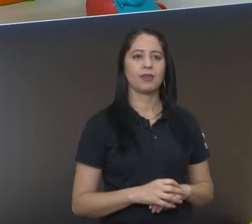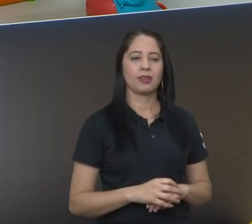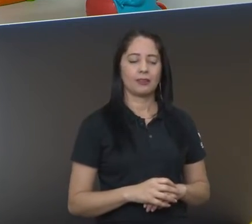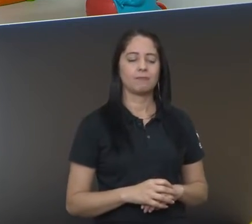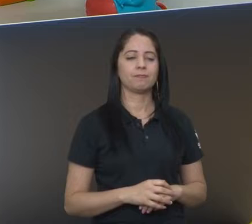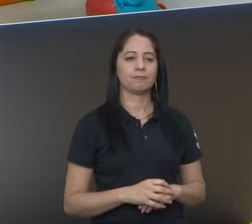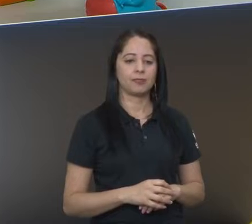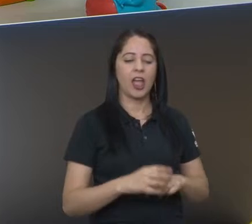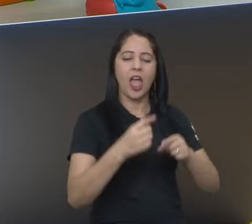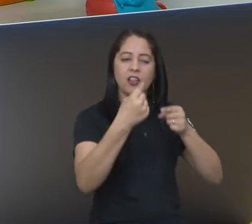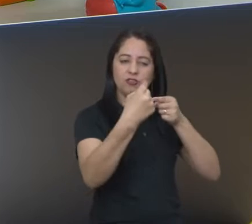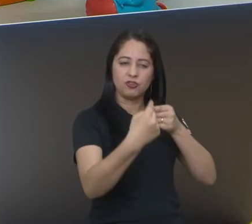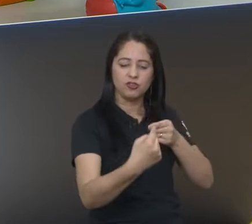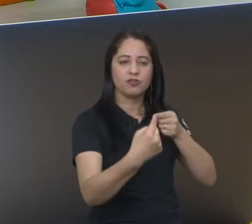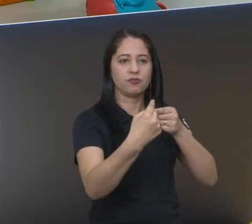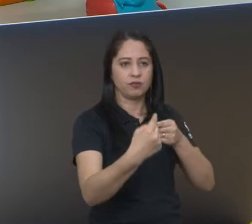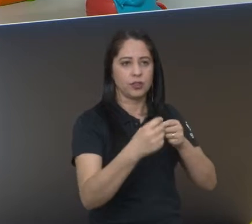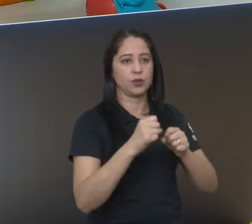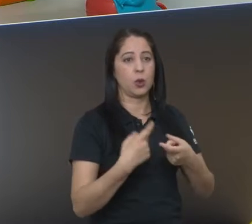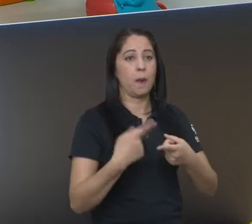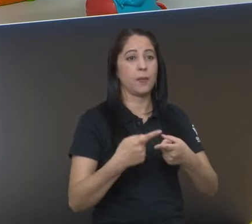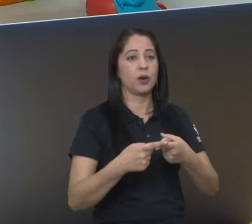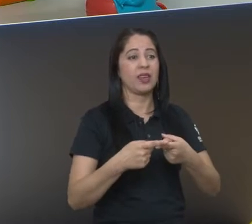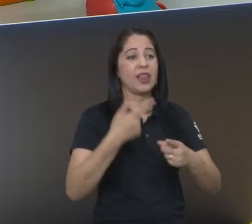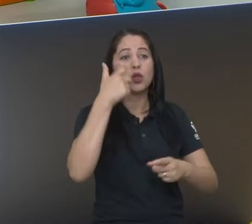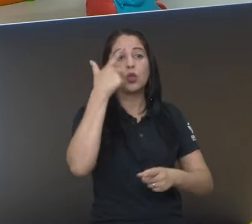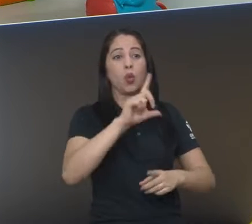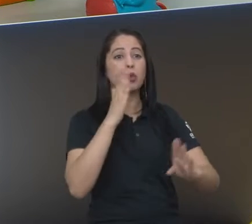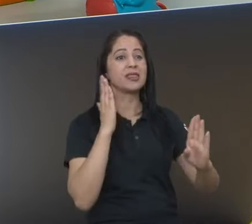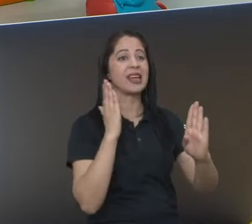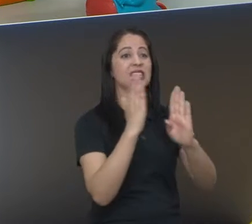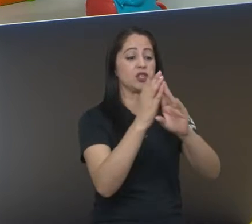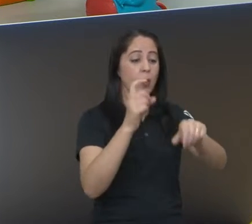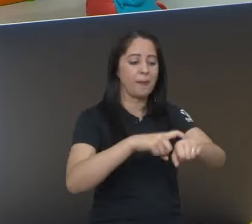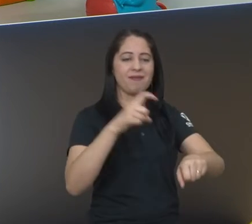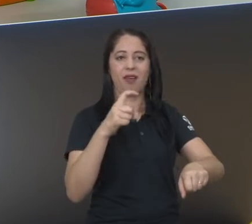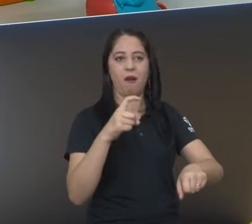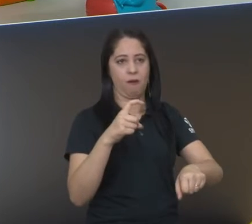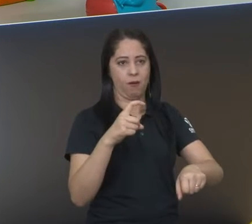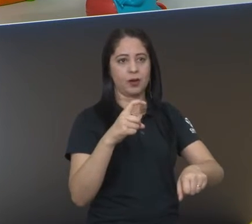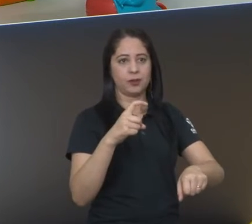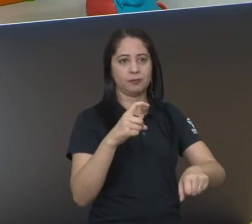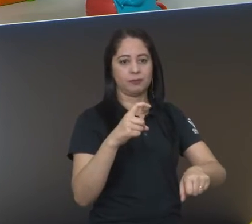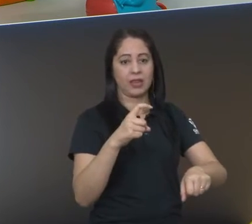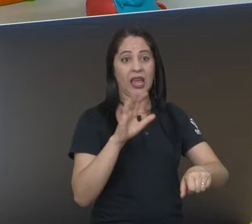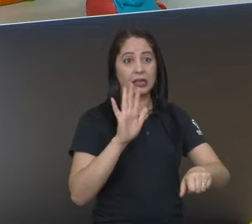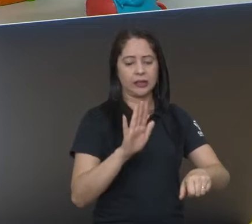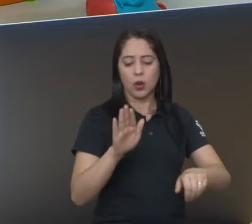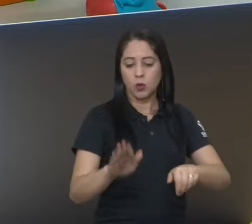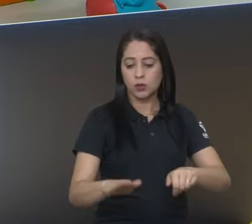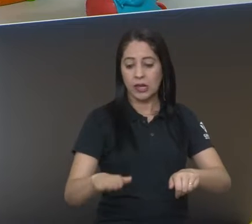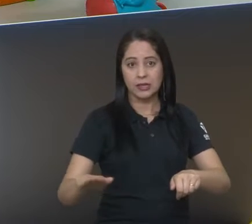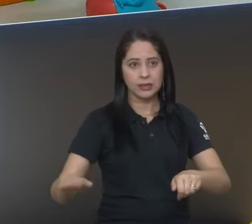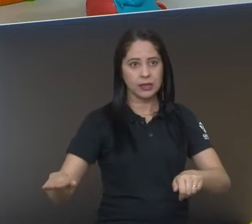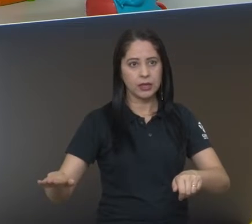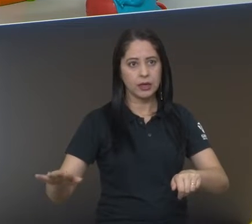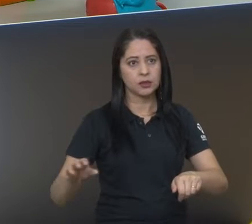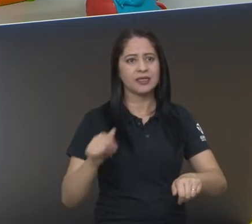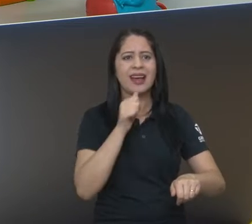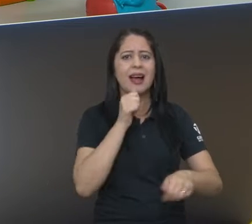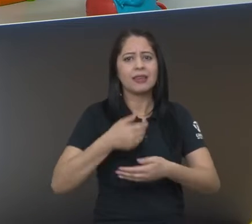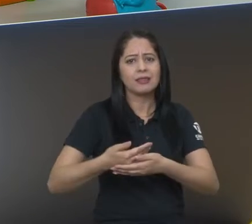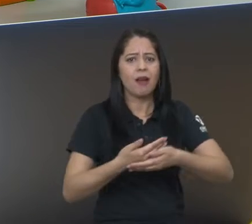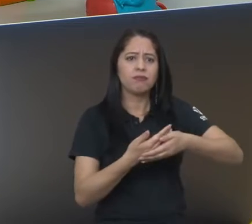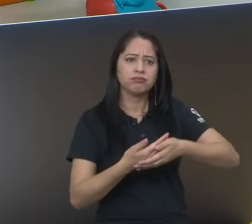AME é o atraso do diagnóstico, porque são crianças que já nos